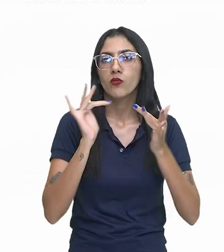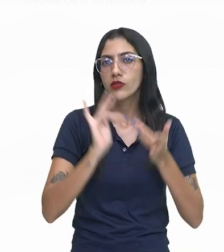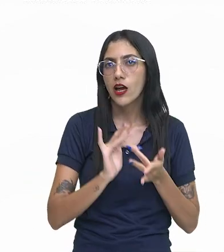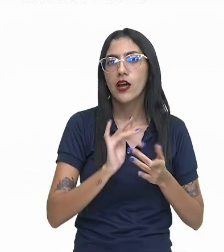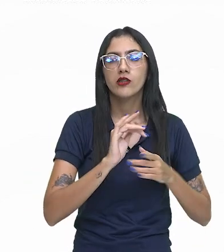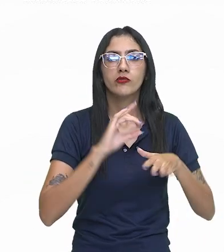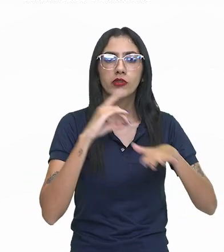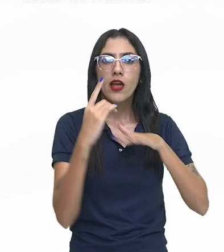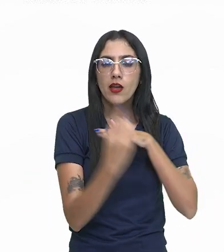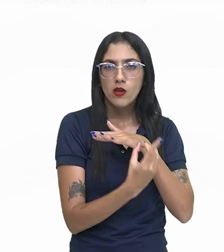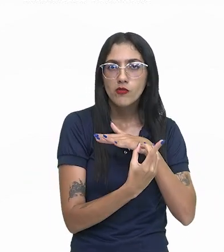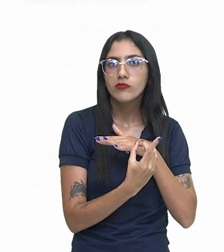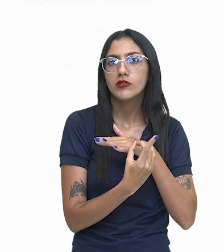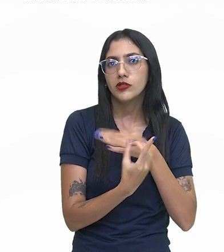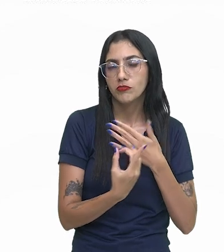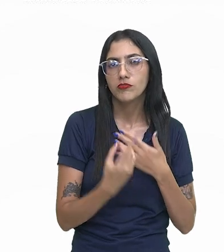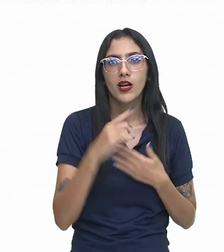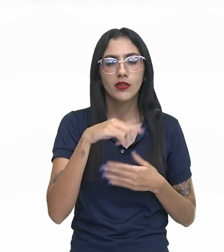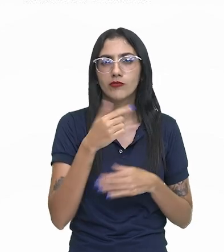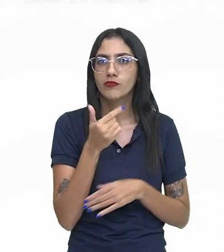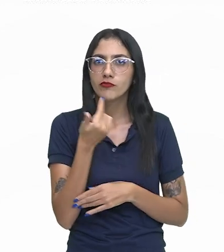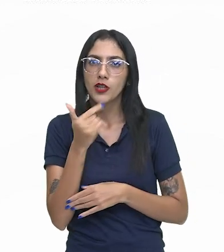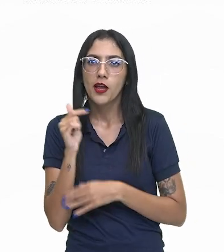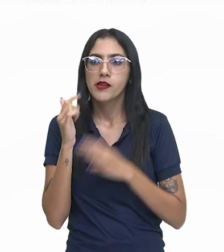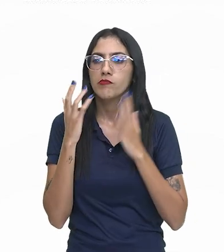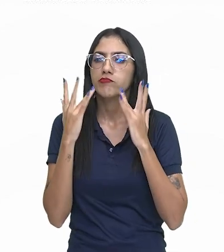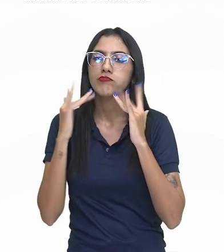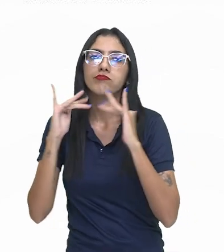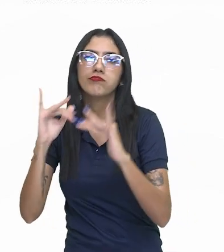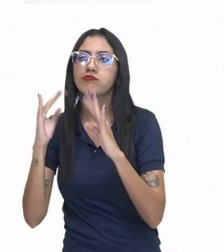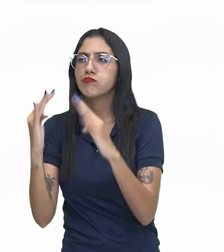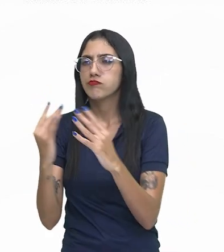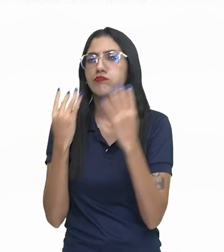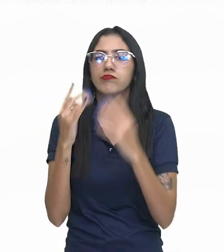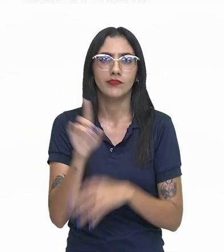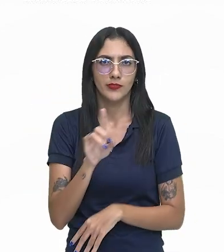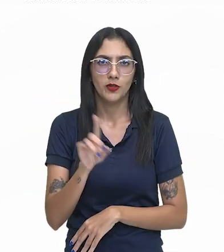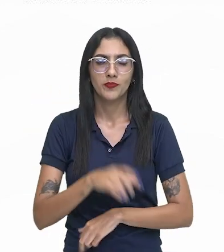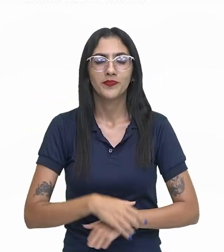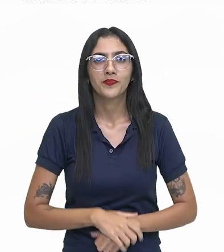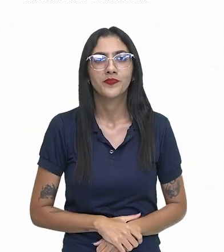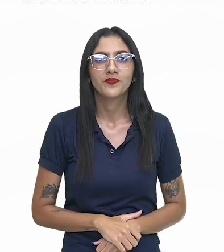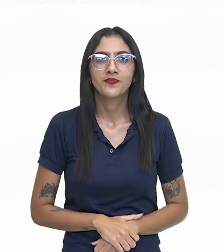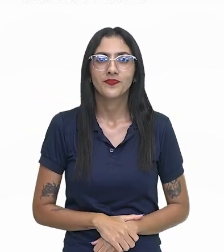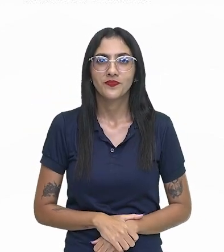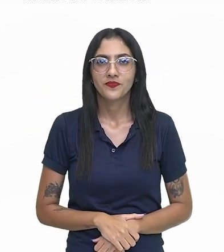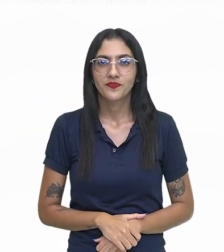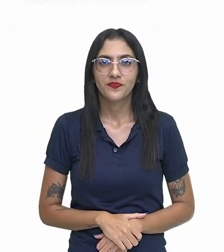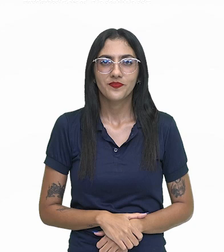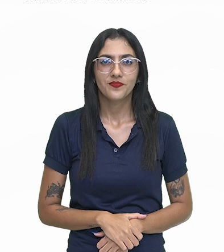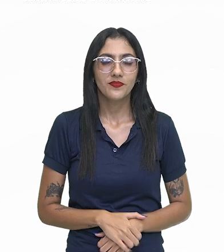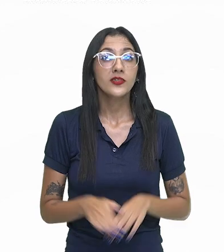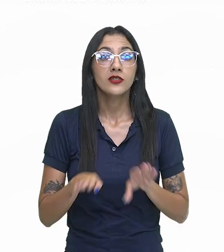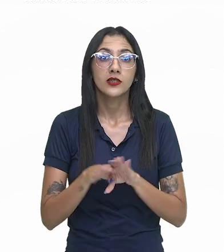sagrada. Ela não tem esse caráter cênico de espetáculo. E nós falamos também sobre o processo